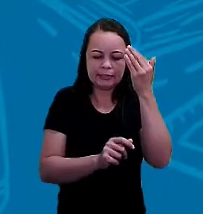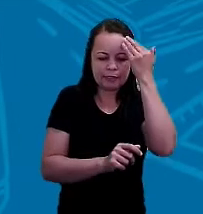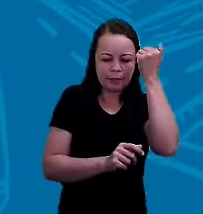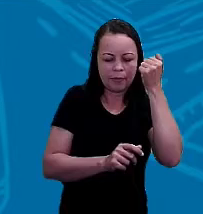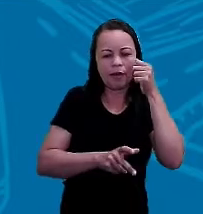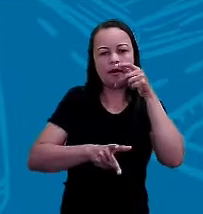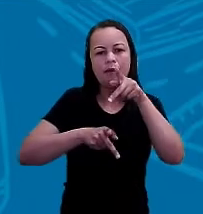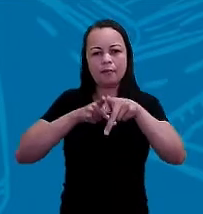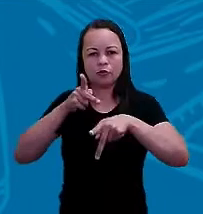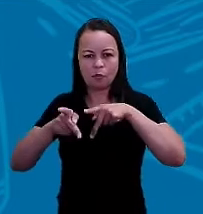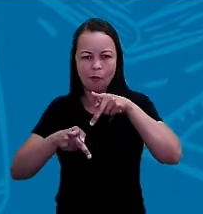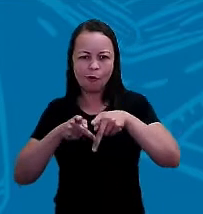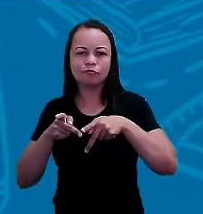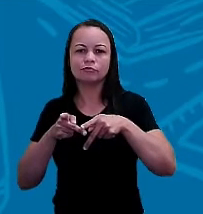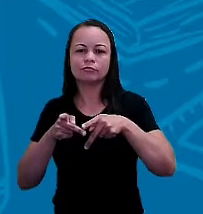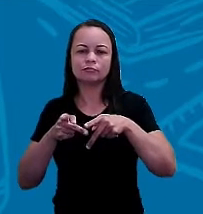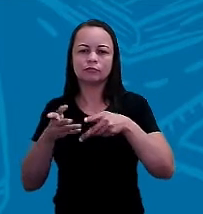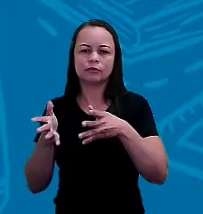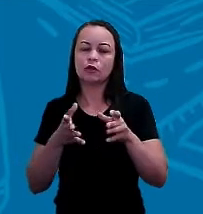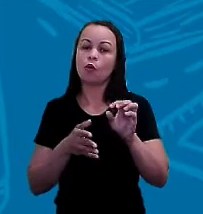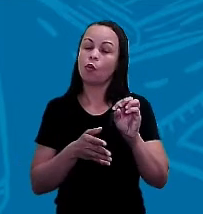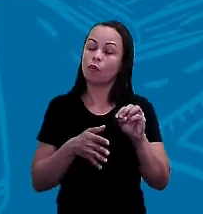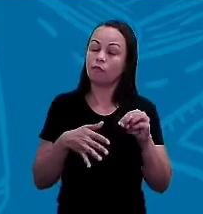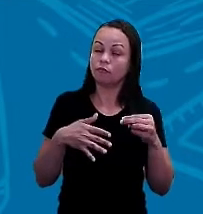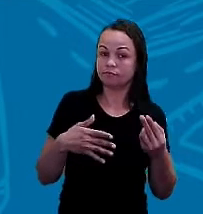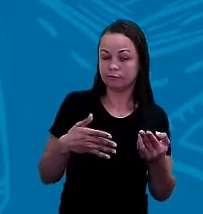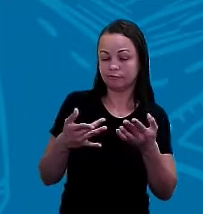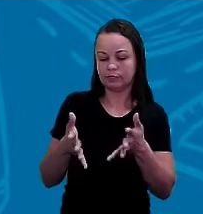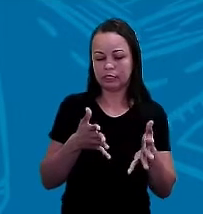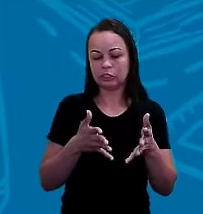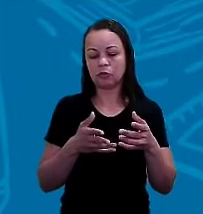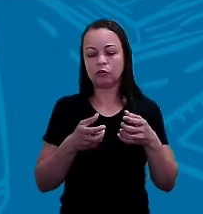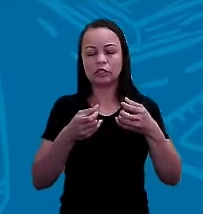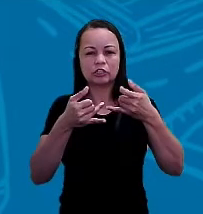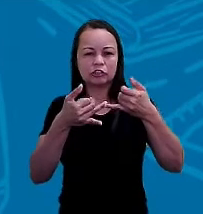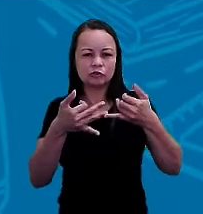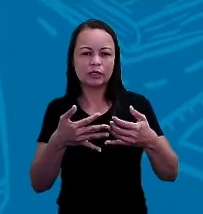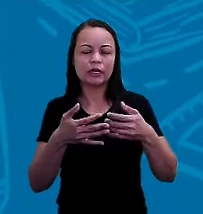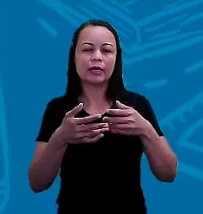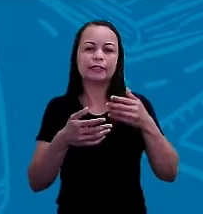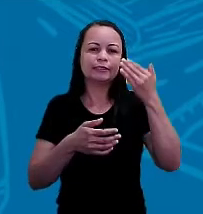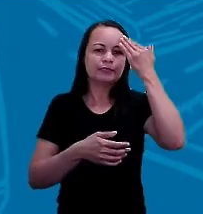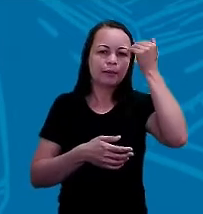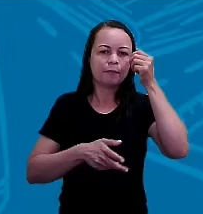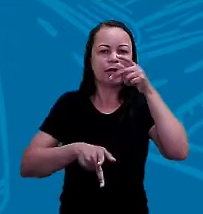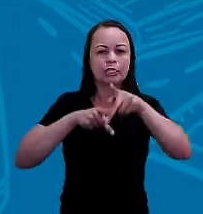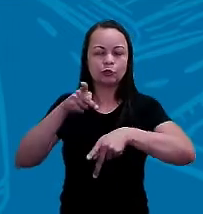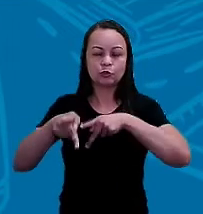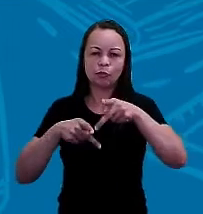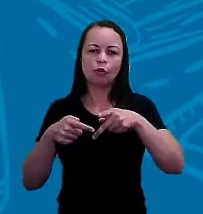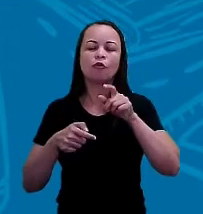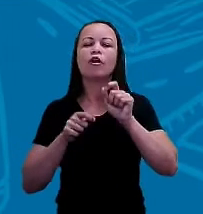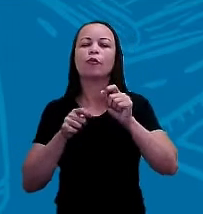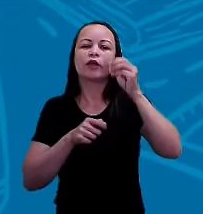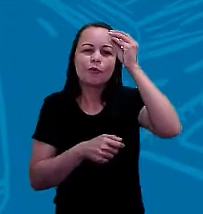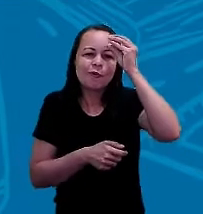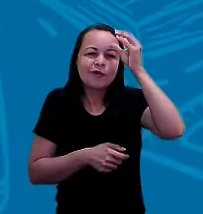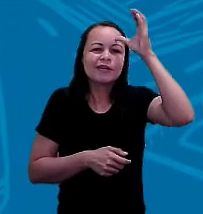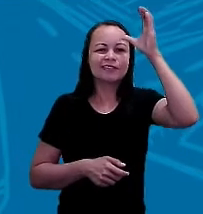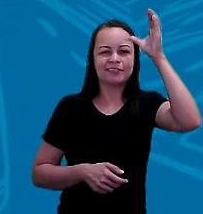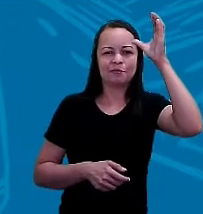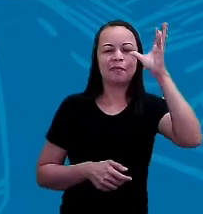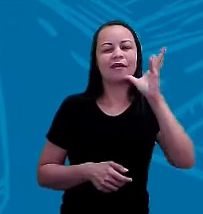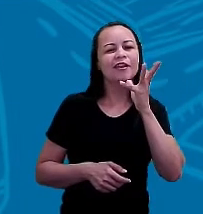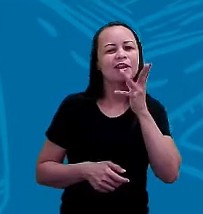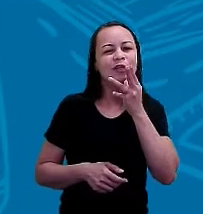do povo, tá? Ou seja, quando a gente diz saber do povo é conhecimento do povo.